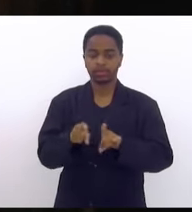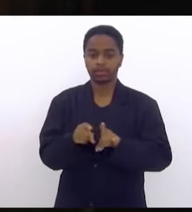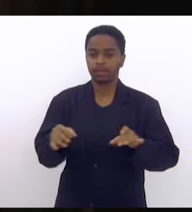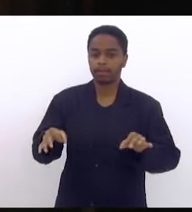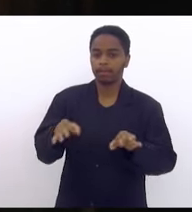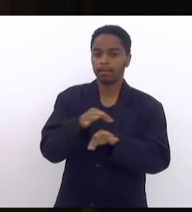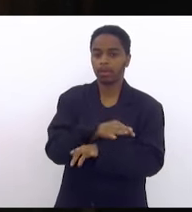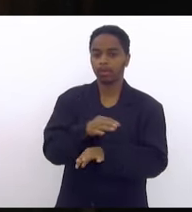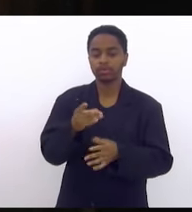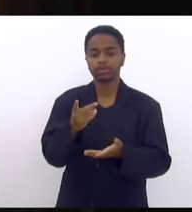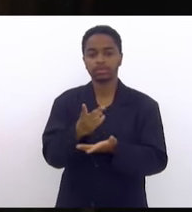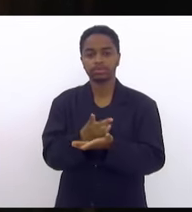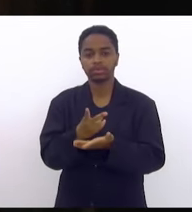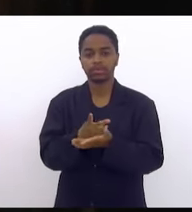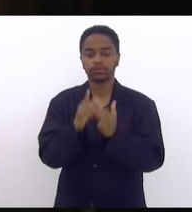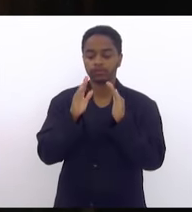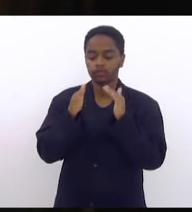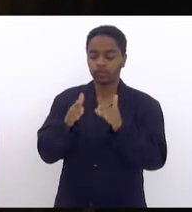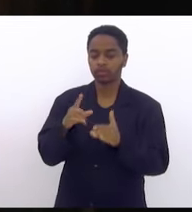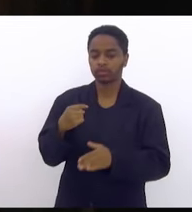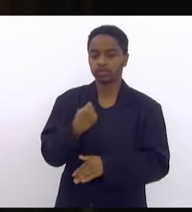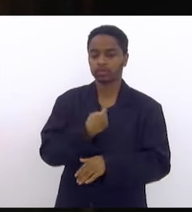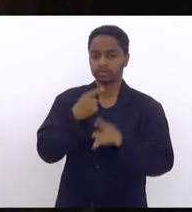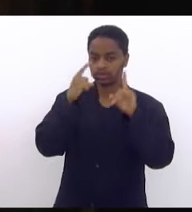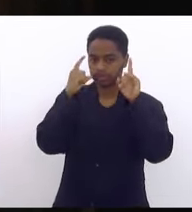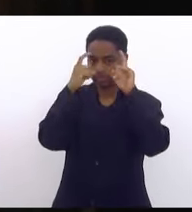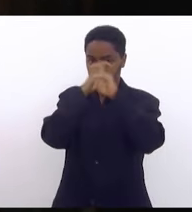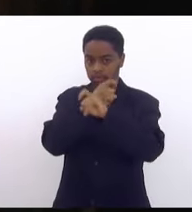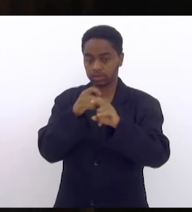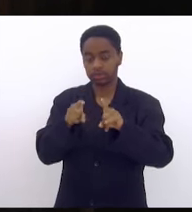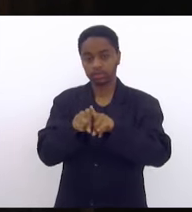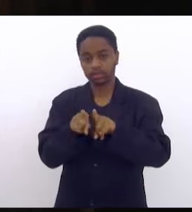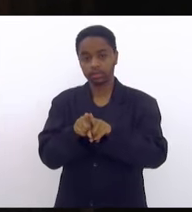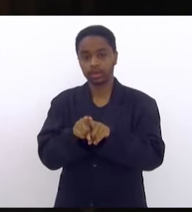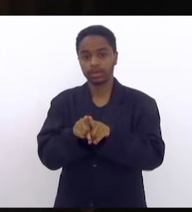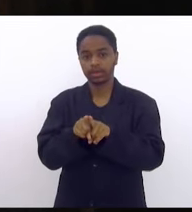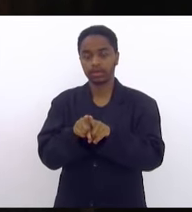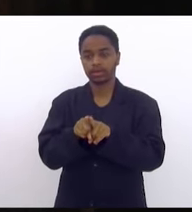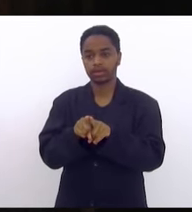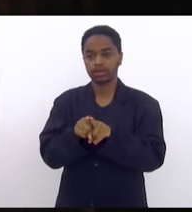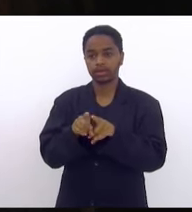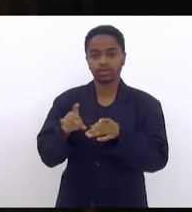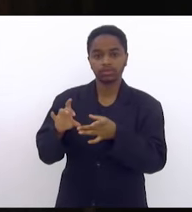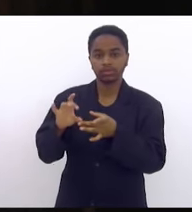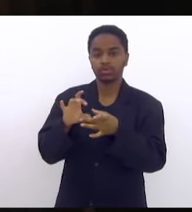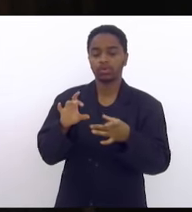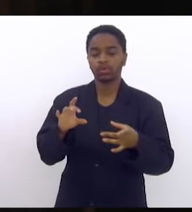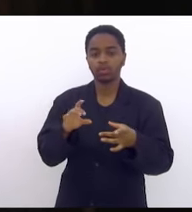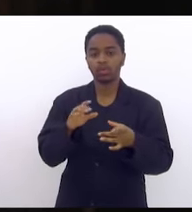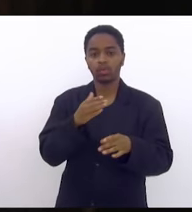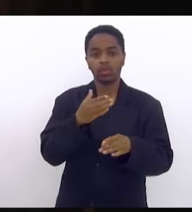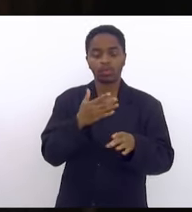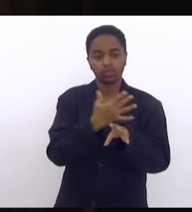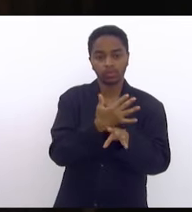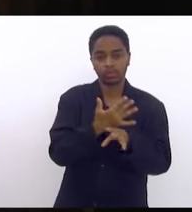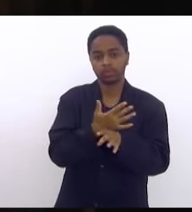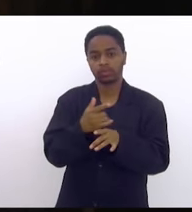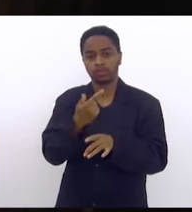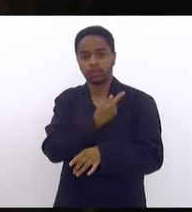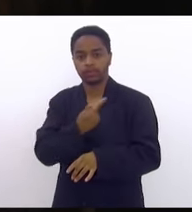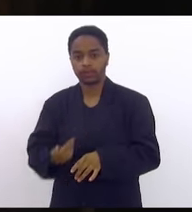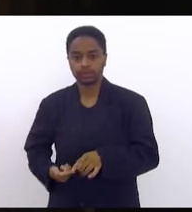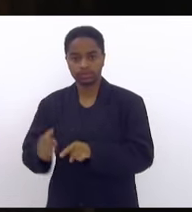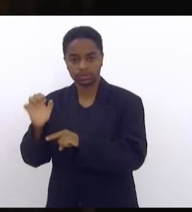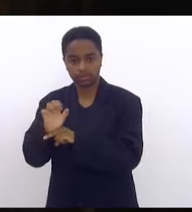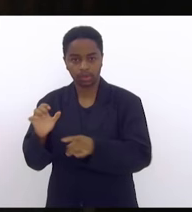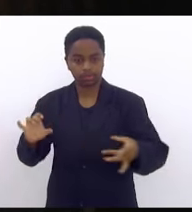todas as nossas dificuldades, fazendo esse elo do governo do estado com o município. Isso é muito importante, a